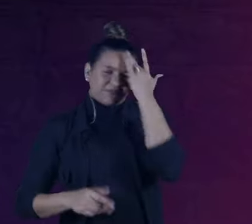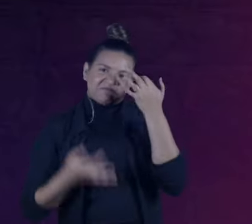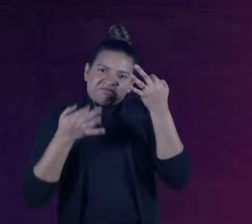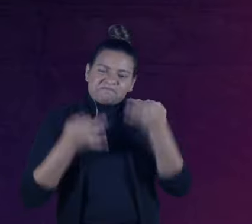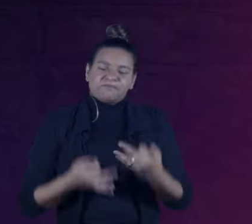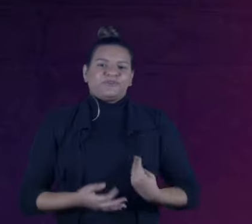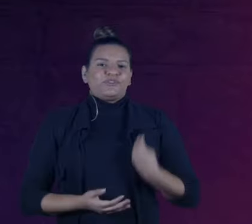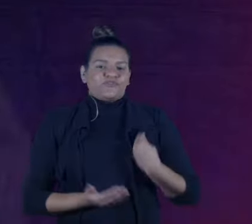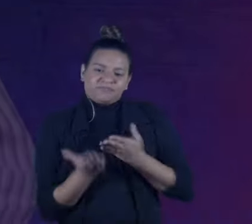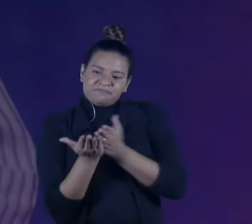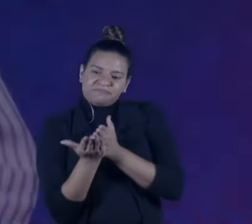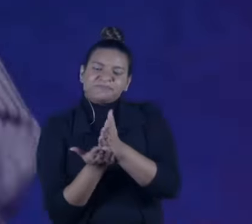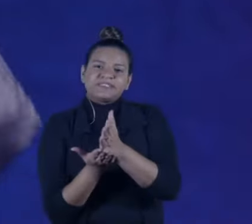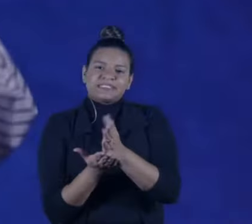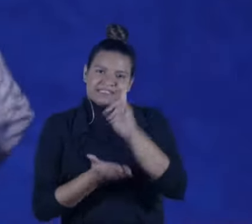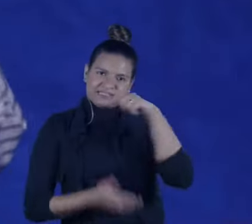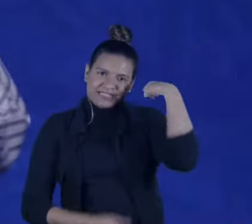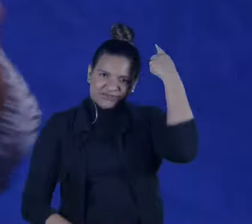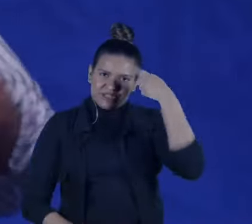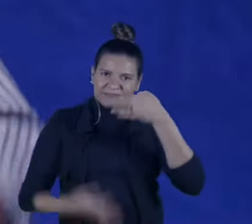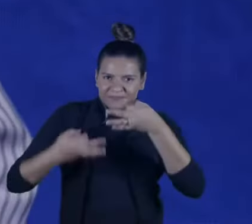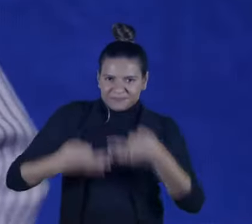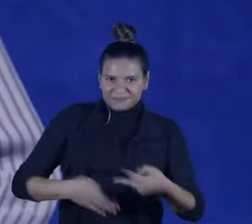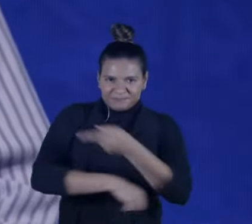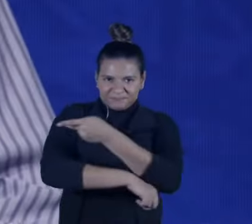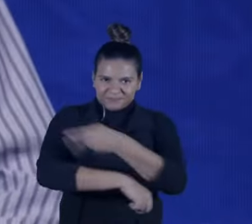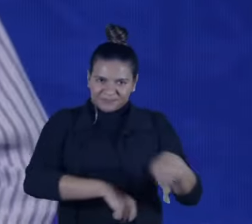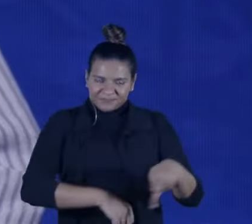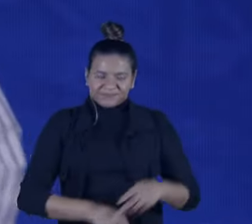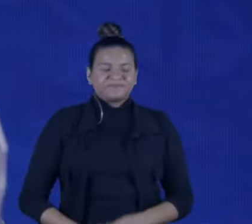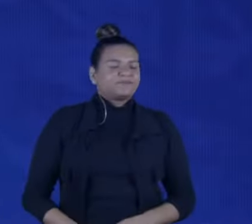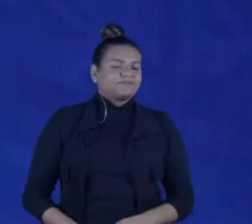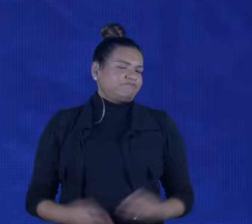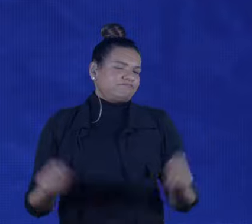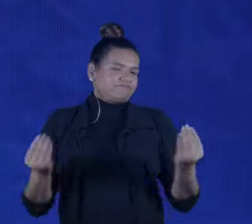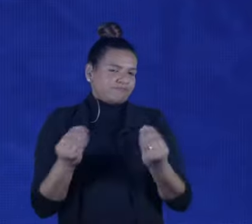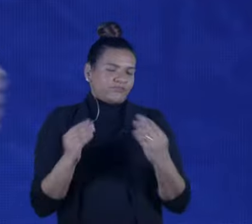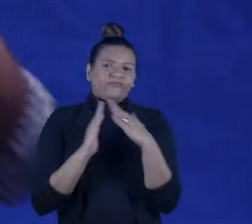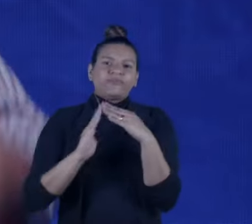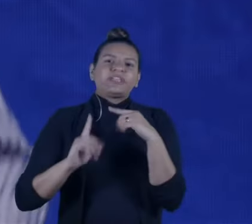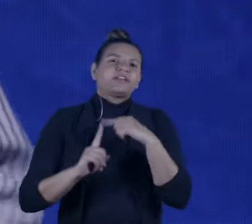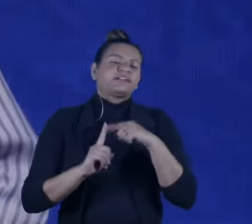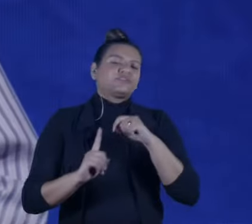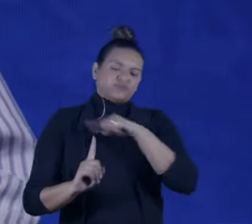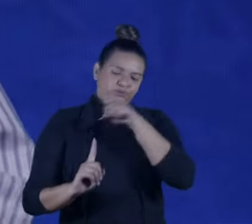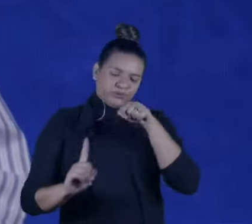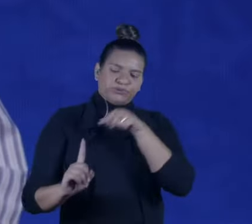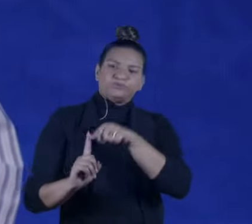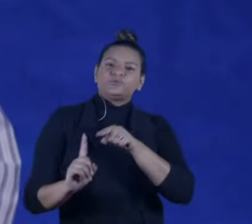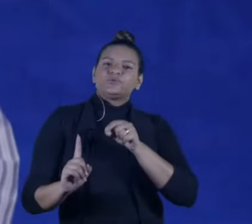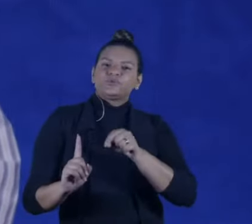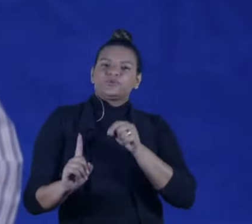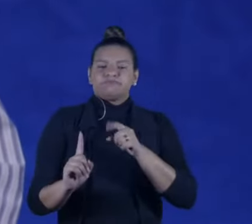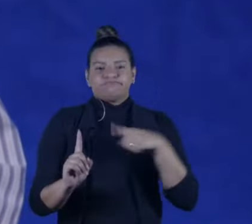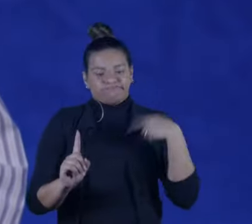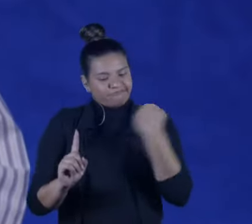santificados. O propósito da igreja, gente, é nos preparar para